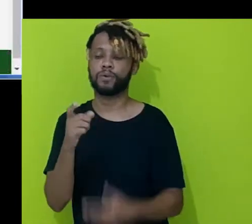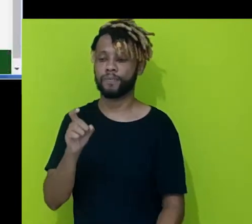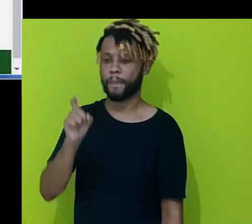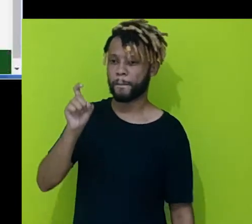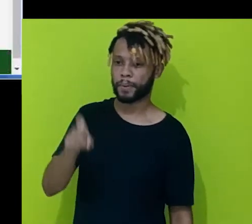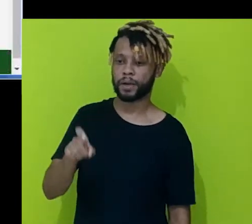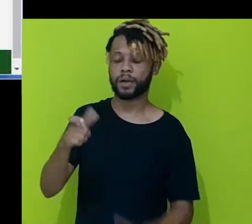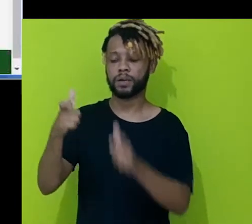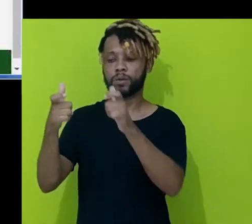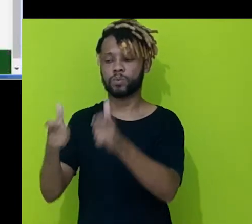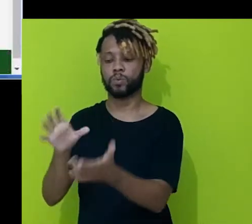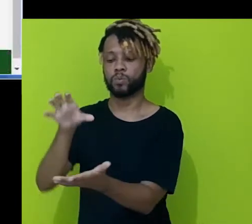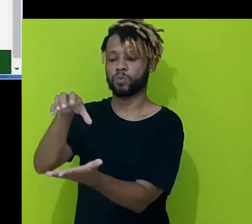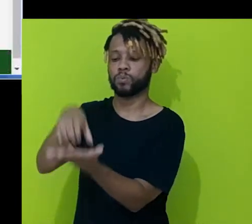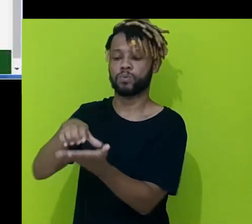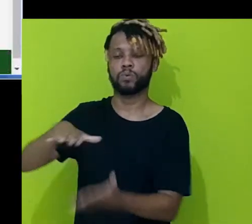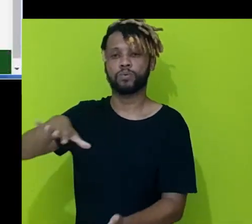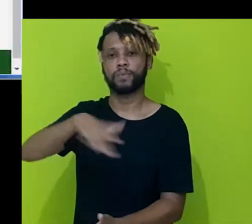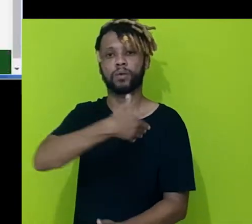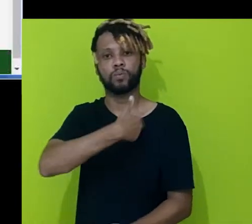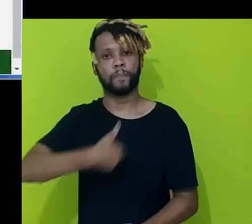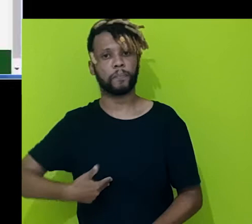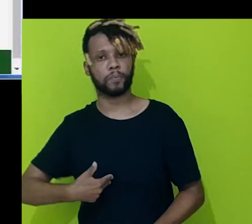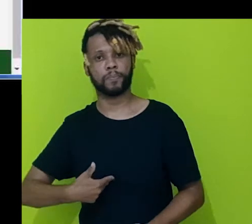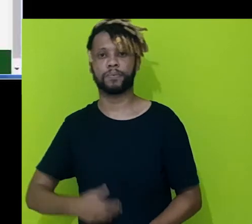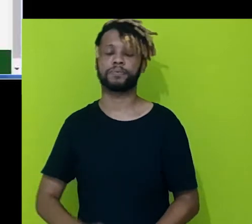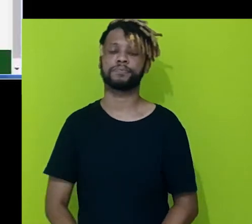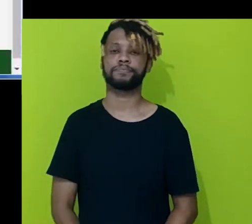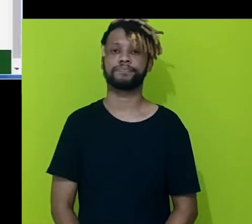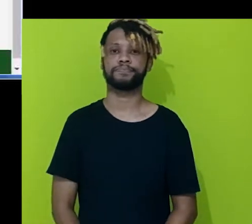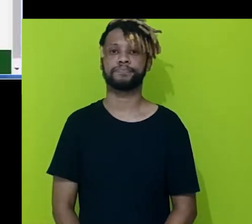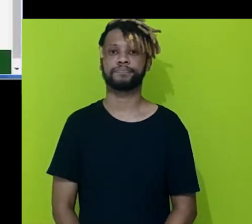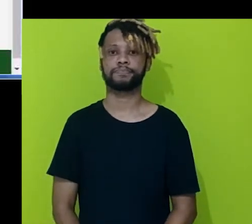em espaço público. Então eu vou botar aqui